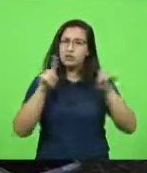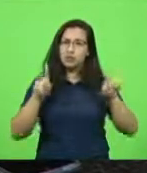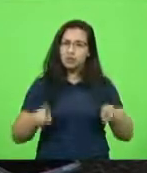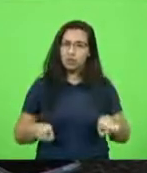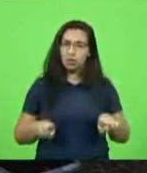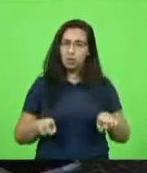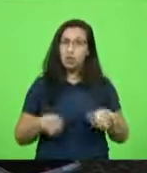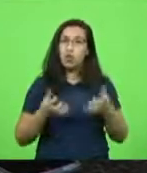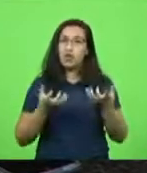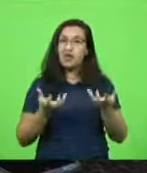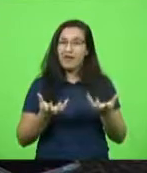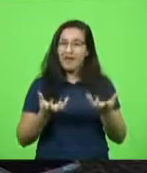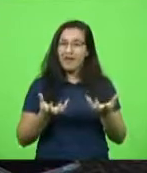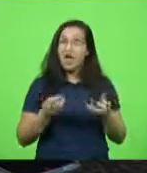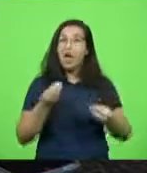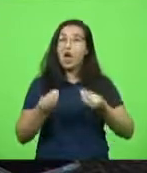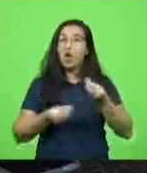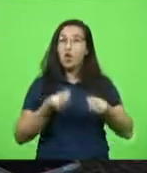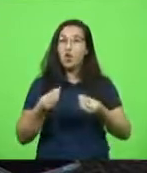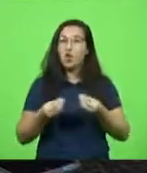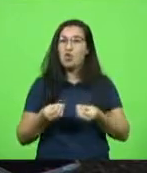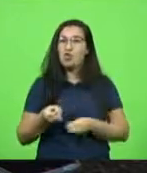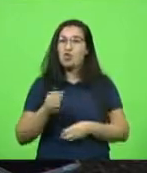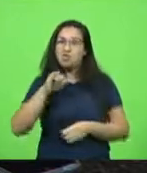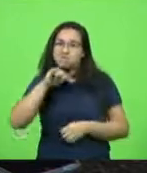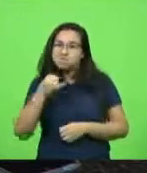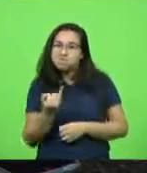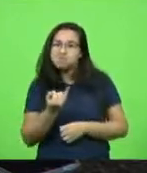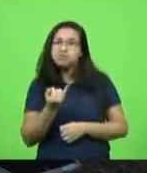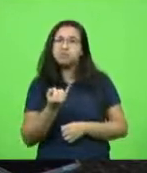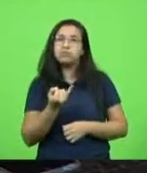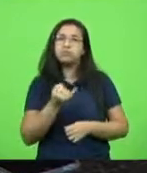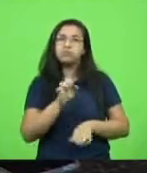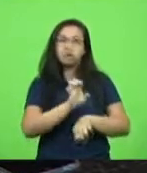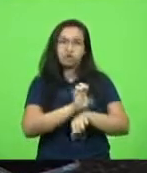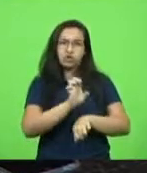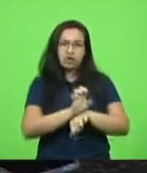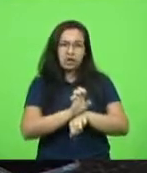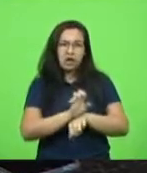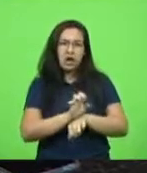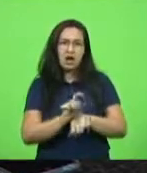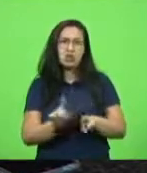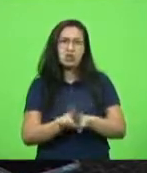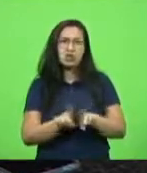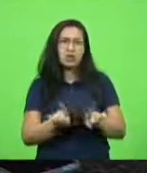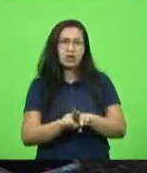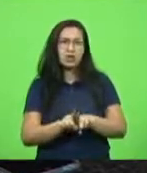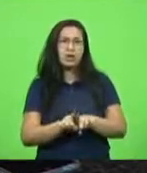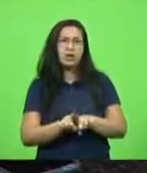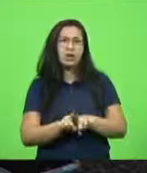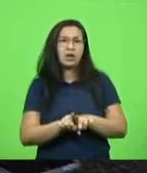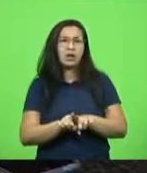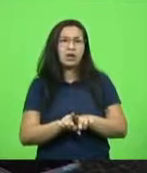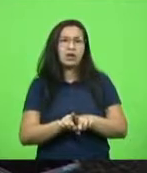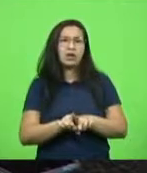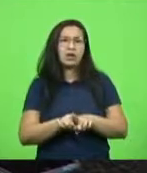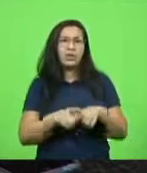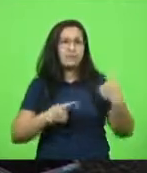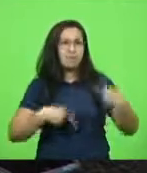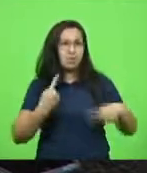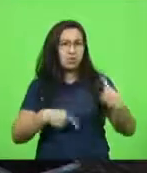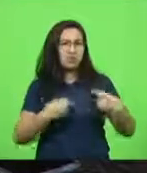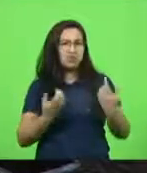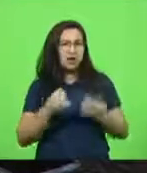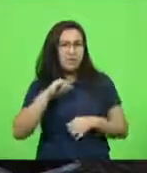se utilizar do Estado isso é muito triste quando o político começa a se utilizar do estado para montar uma estrutura de um planejamento